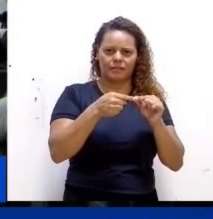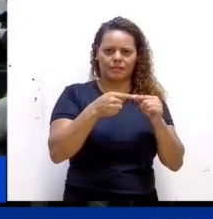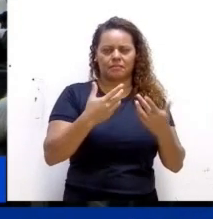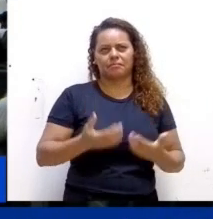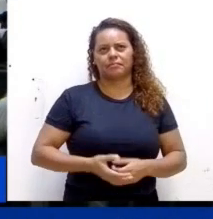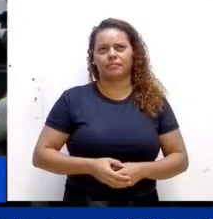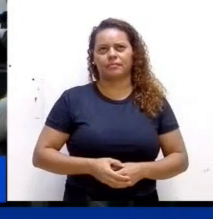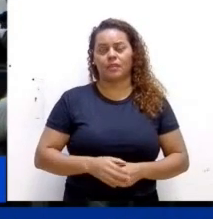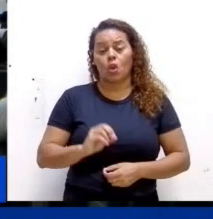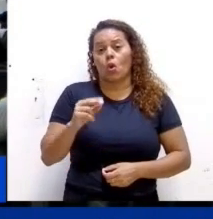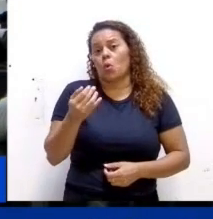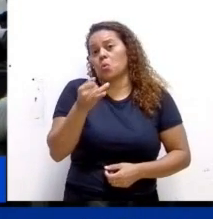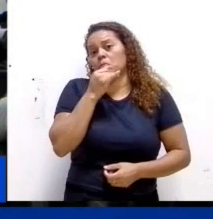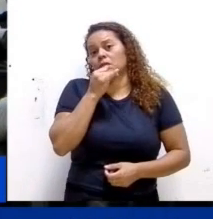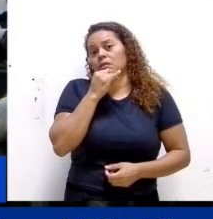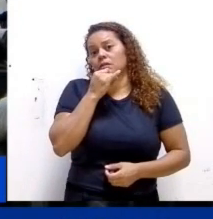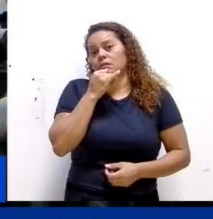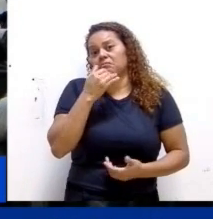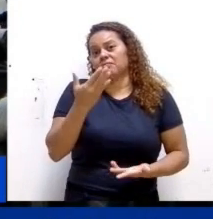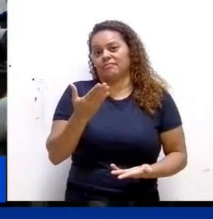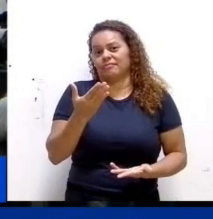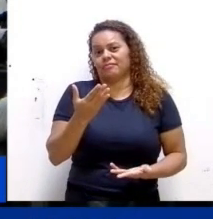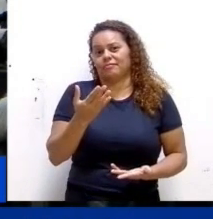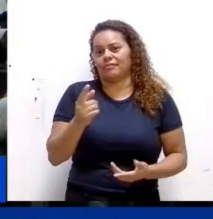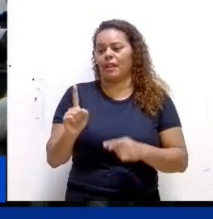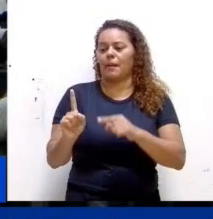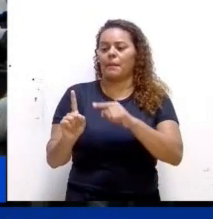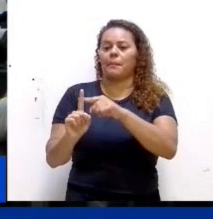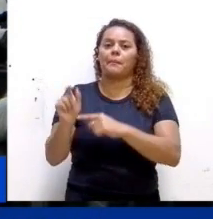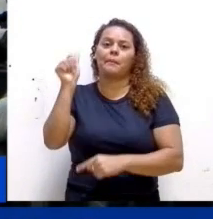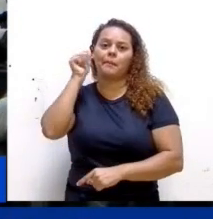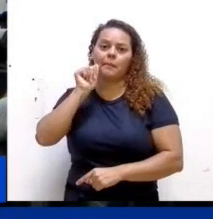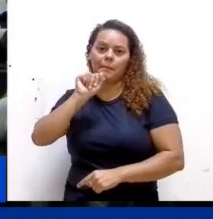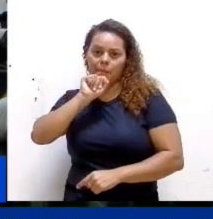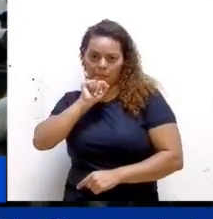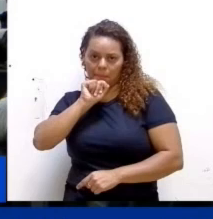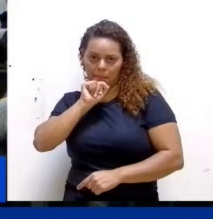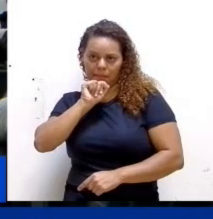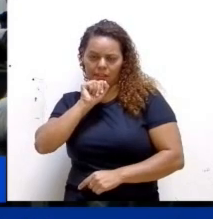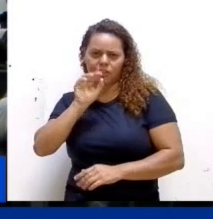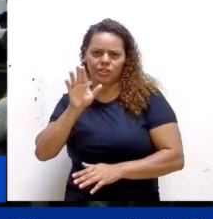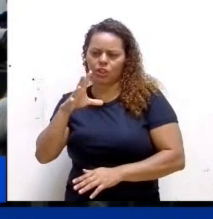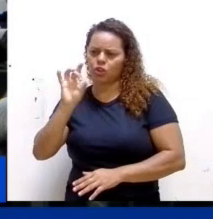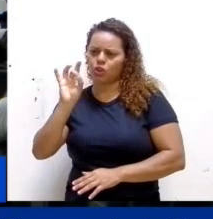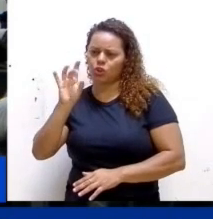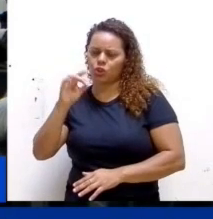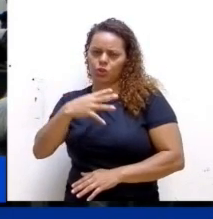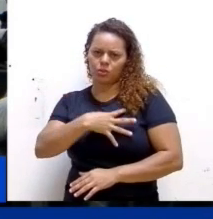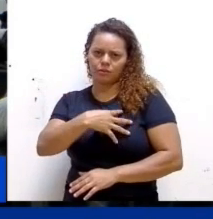né? Minha avó dizia isso. Se amaziou.